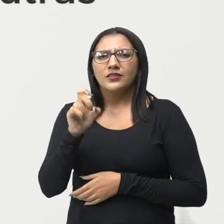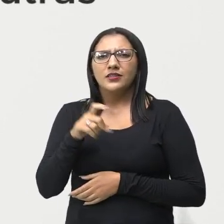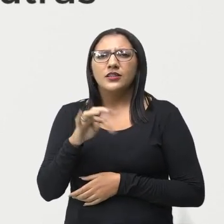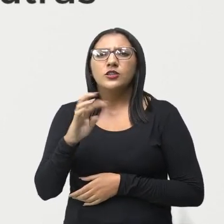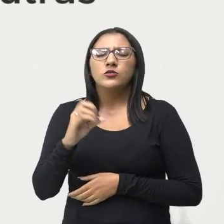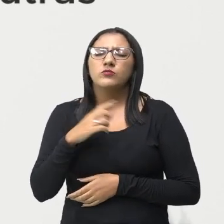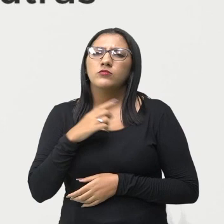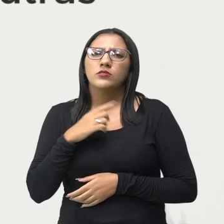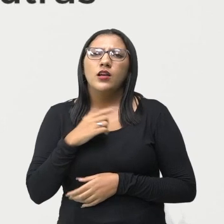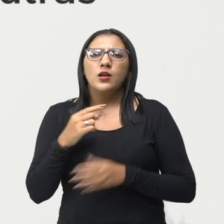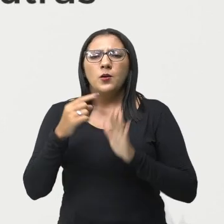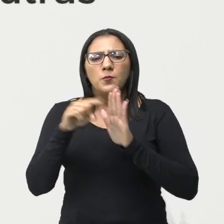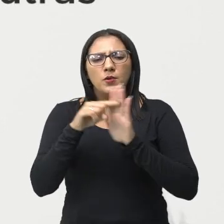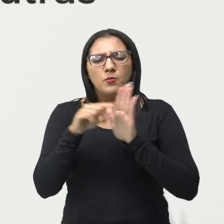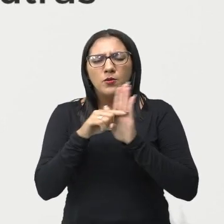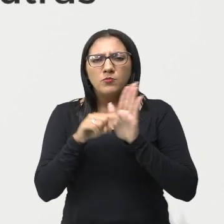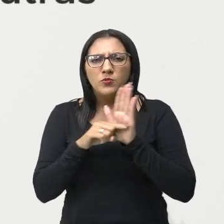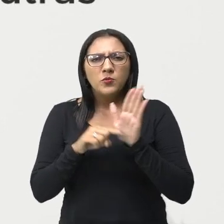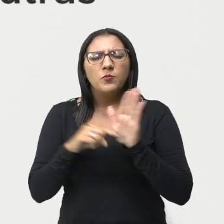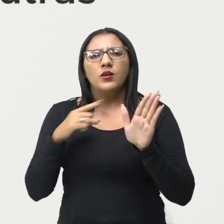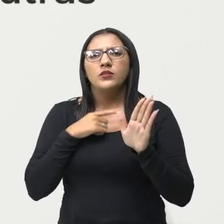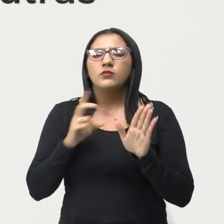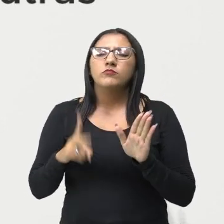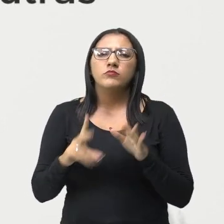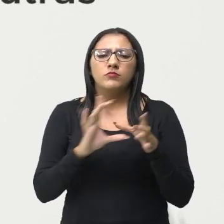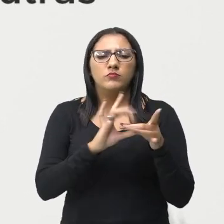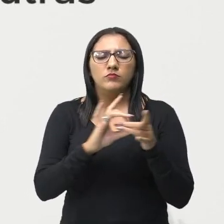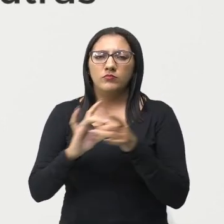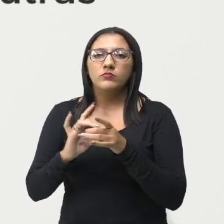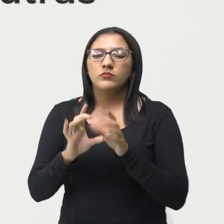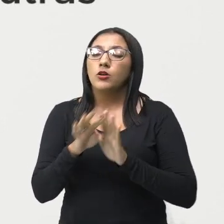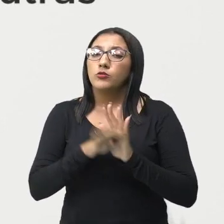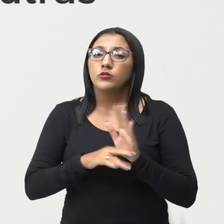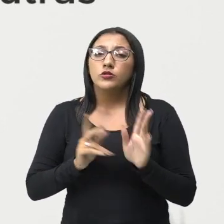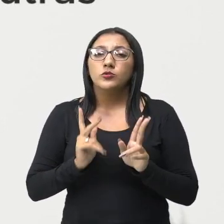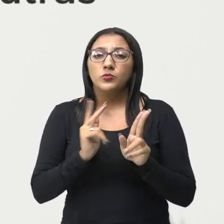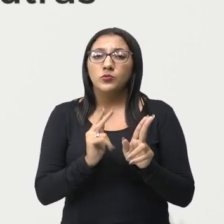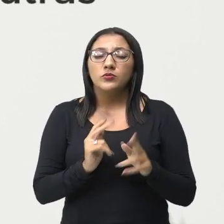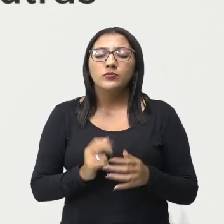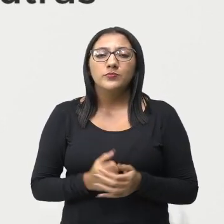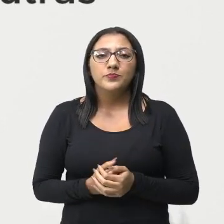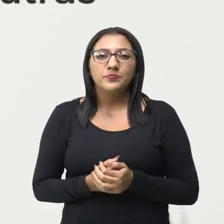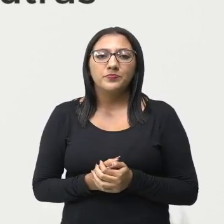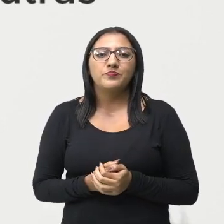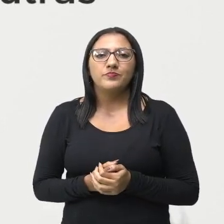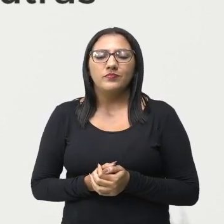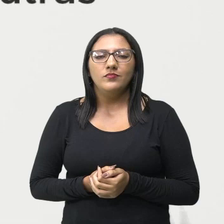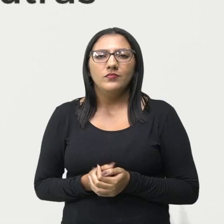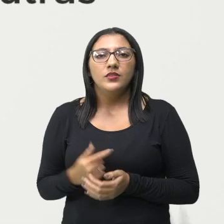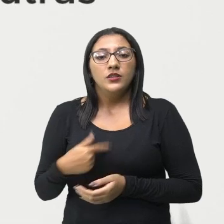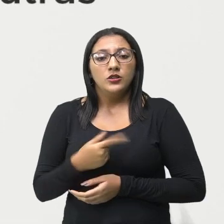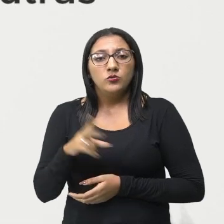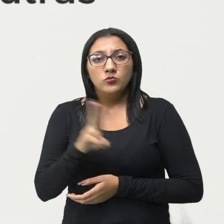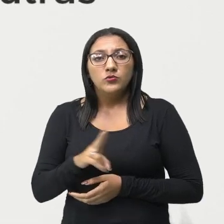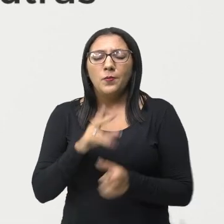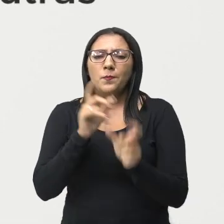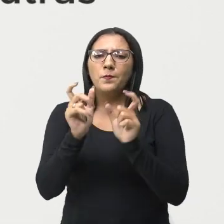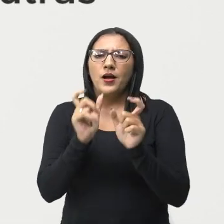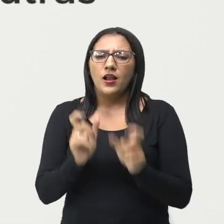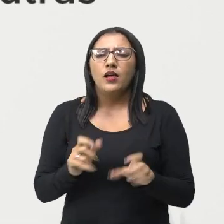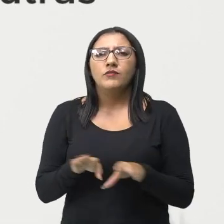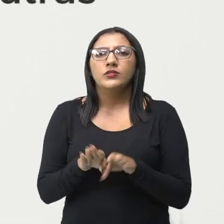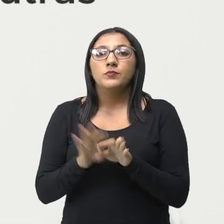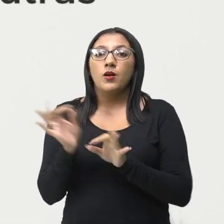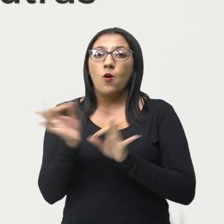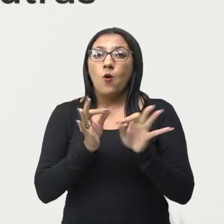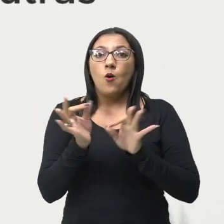linhas, diversos pontos, todos conectados. O texto funciona desta mesma forma, certo? Nós vamos utilizar palavras, organizar